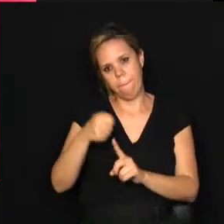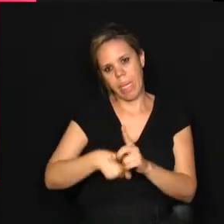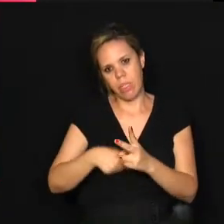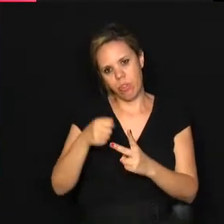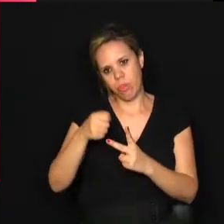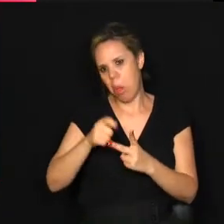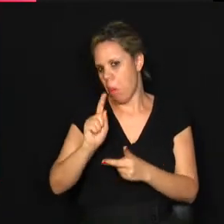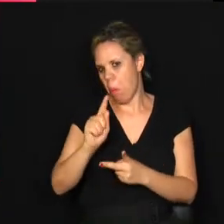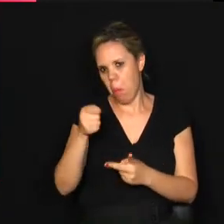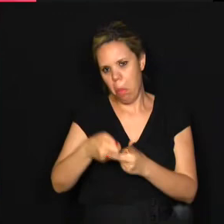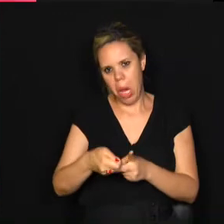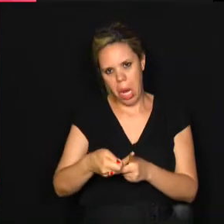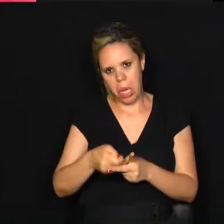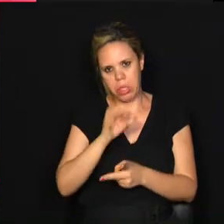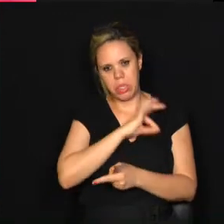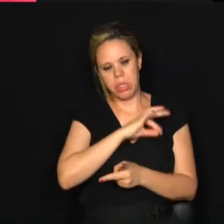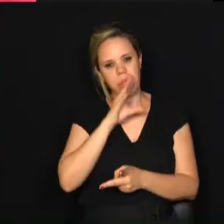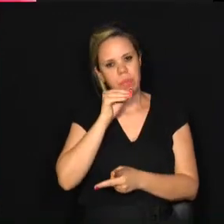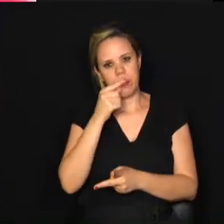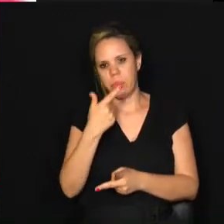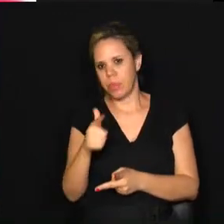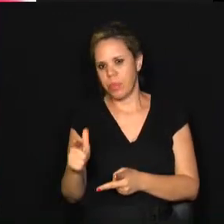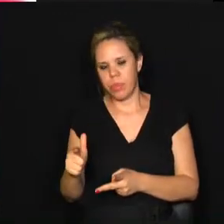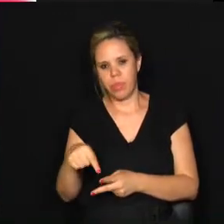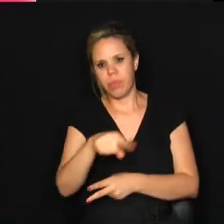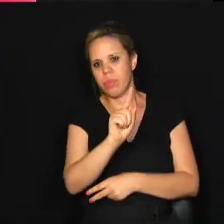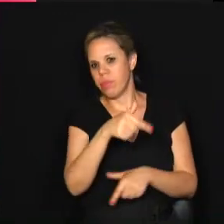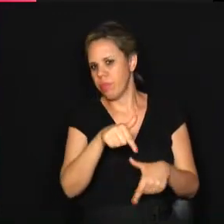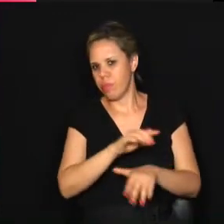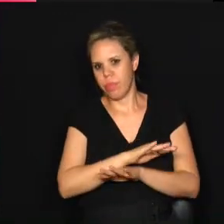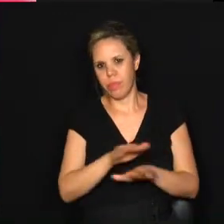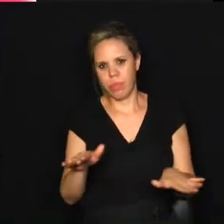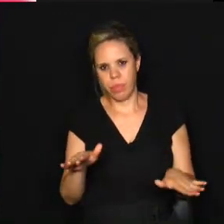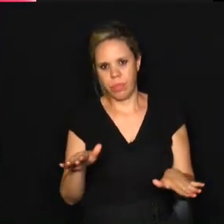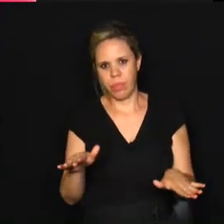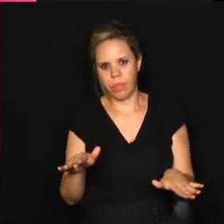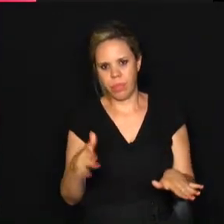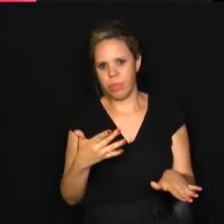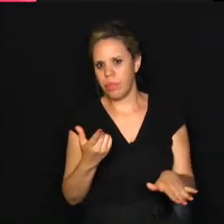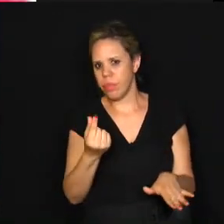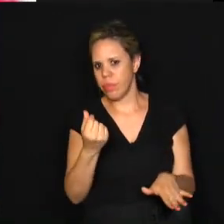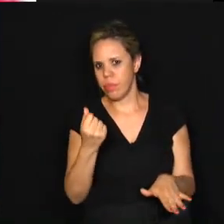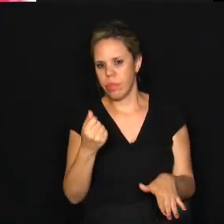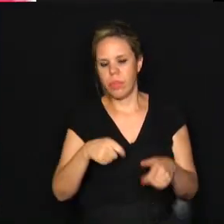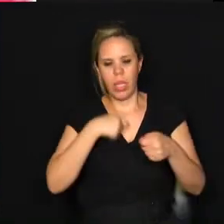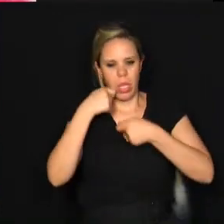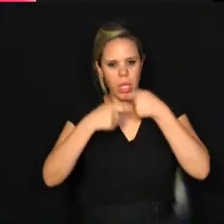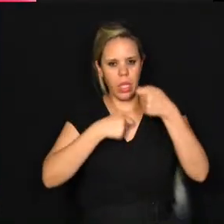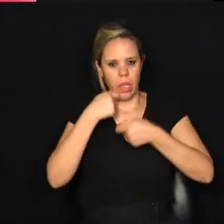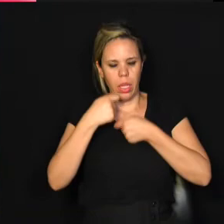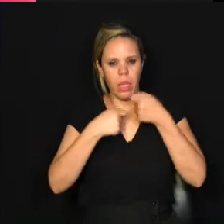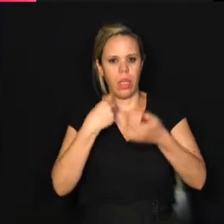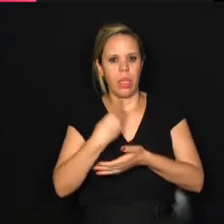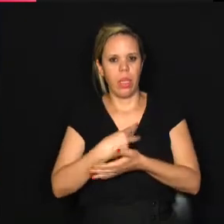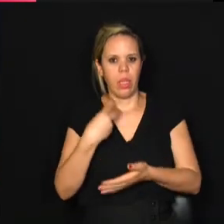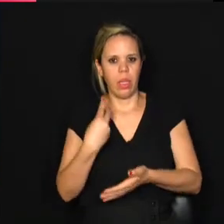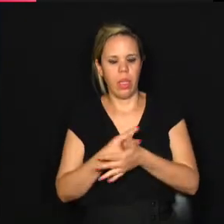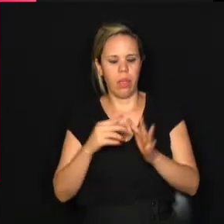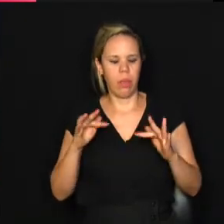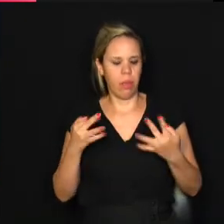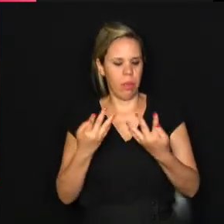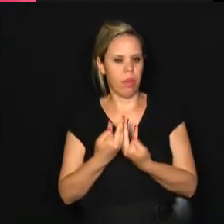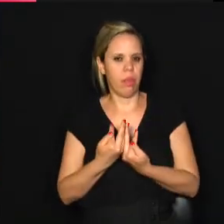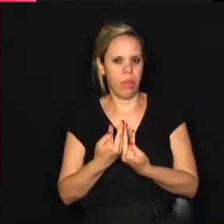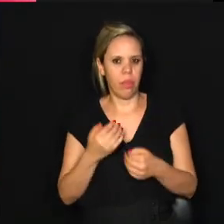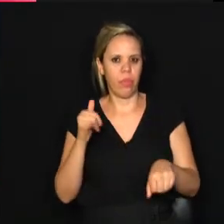já não paga, o trabalhador não tendo condições de trabalhar sem ter sequer o dinheiro para se alimentar e manter a sua família, ele acaba por